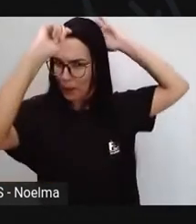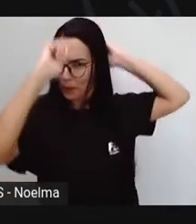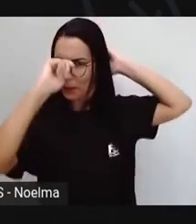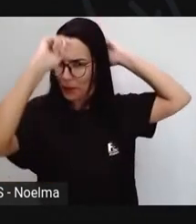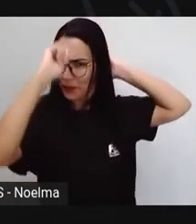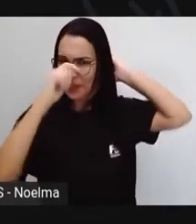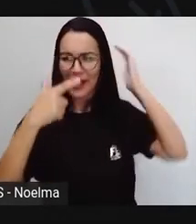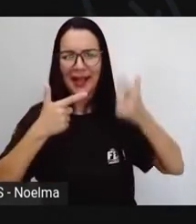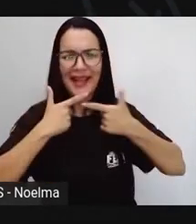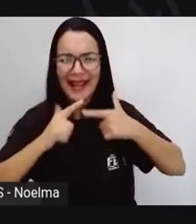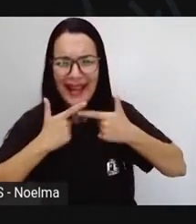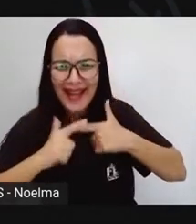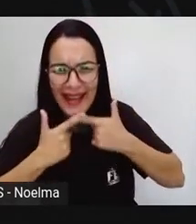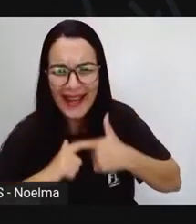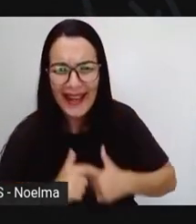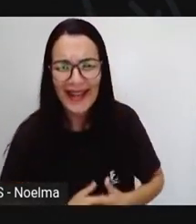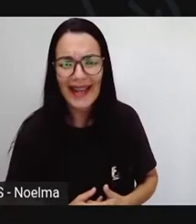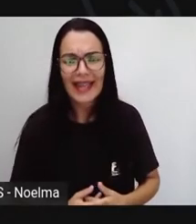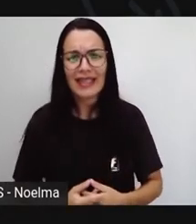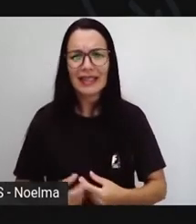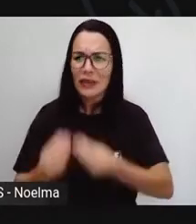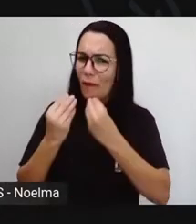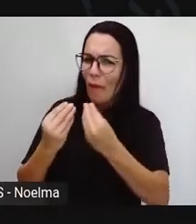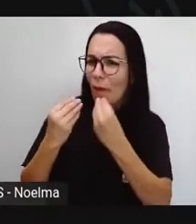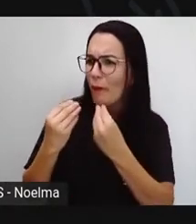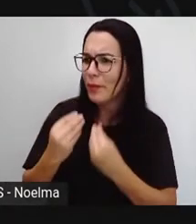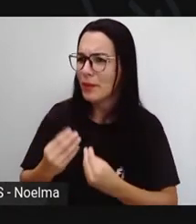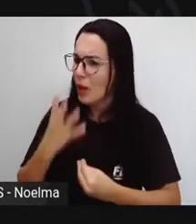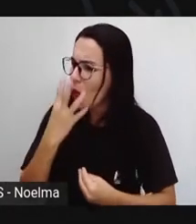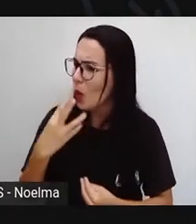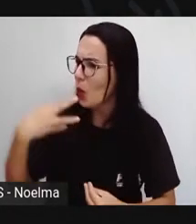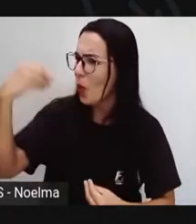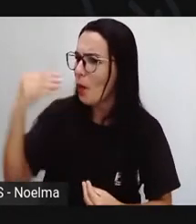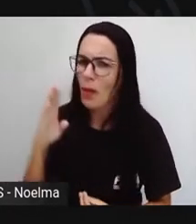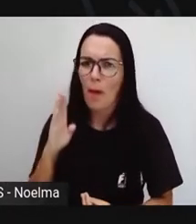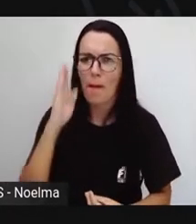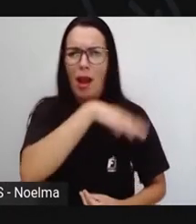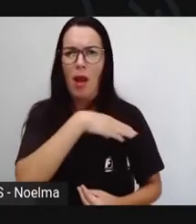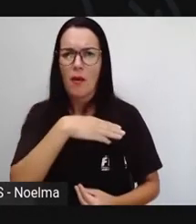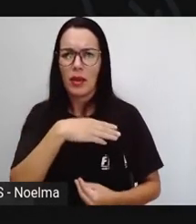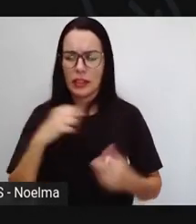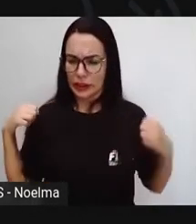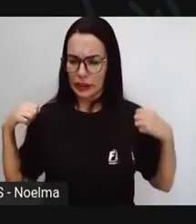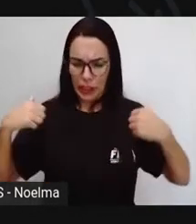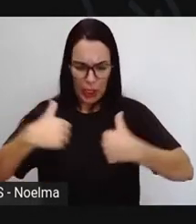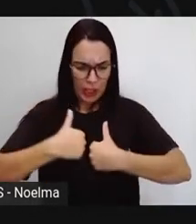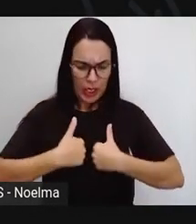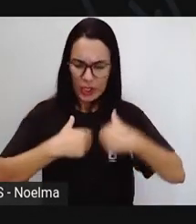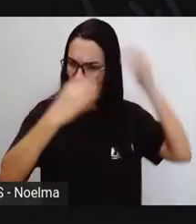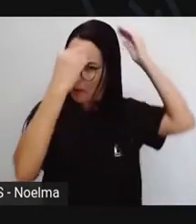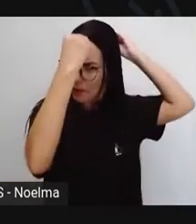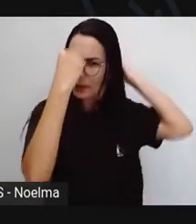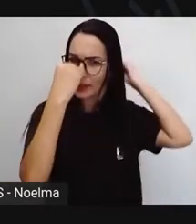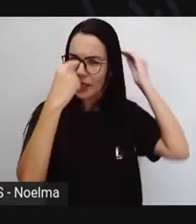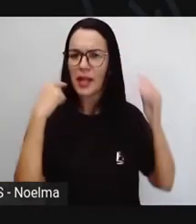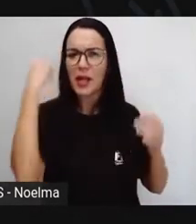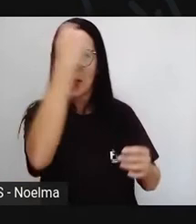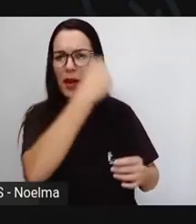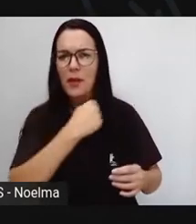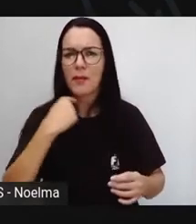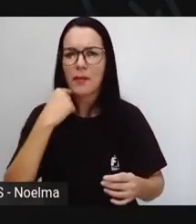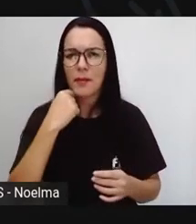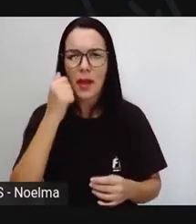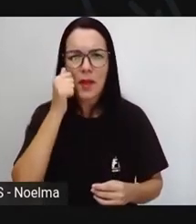engraçado? Onde já se viu o lobo mal com jaqueta boné e cara de menino alegre?